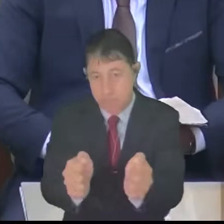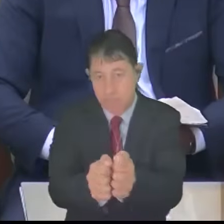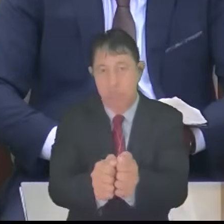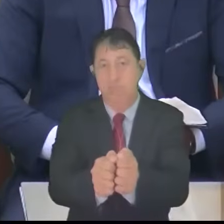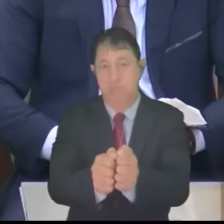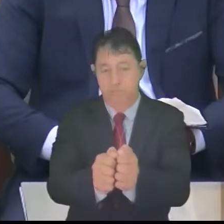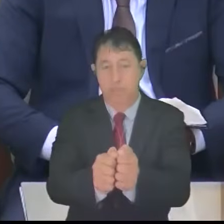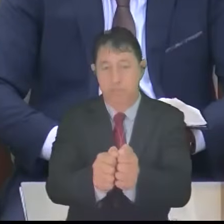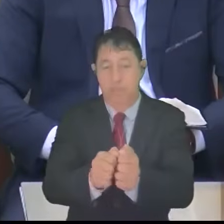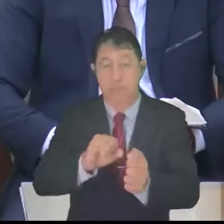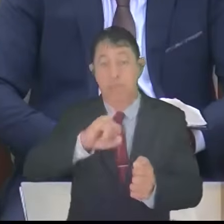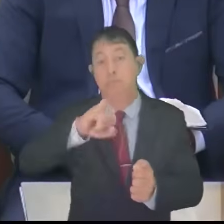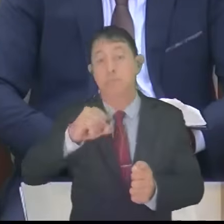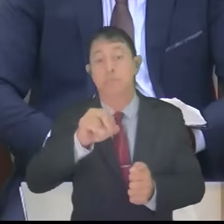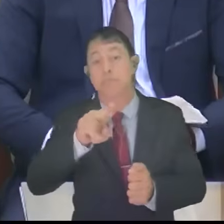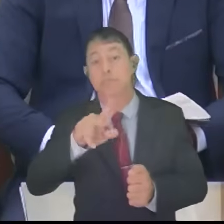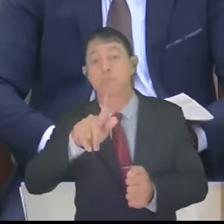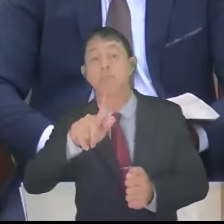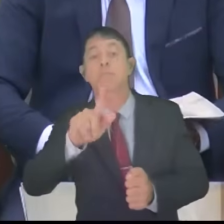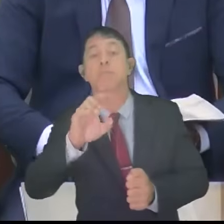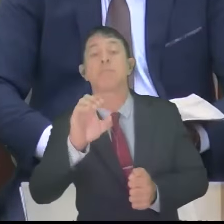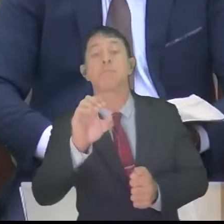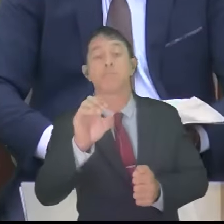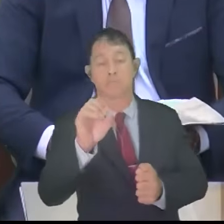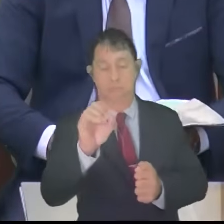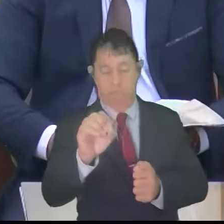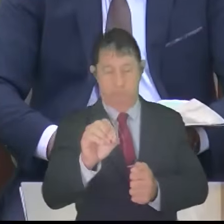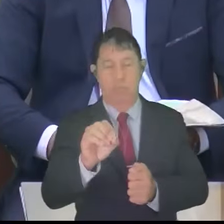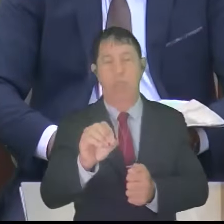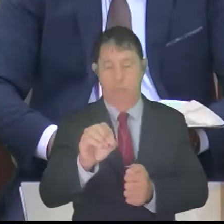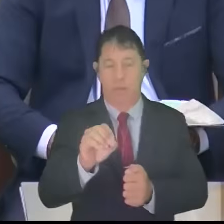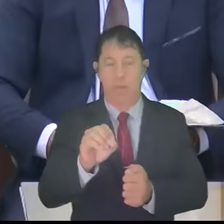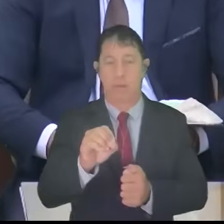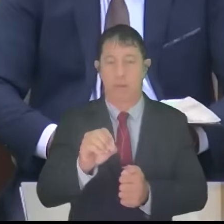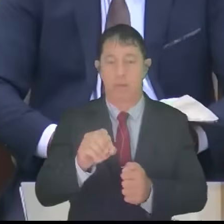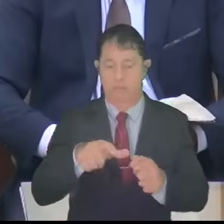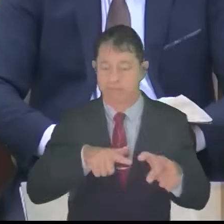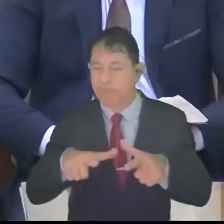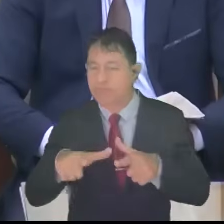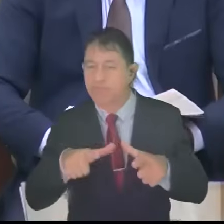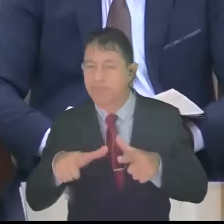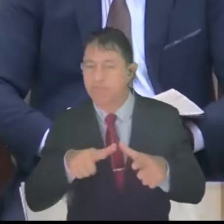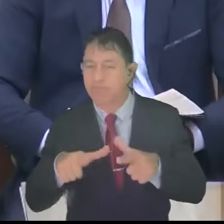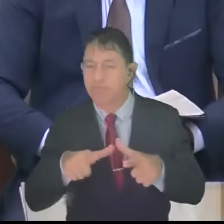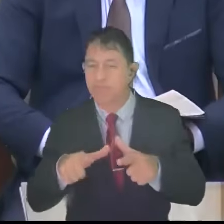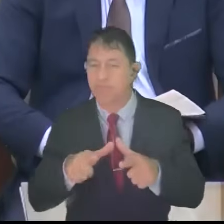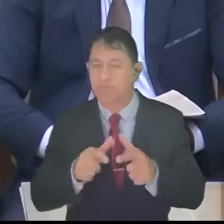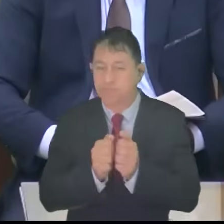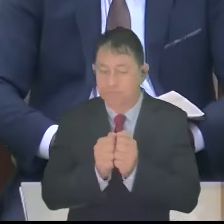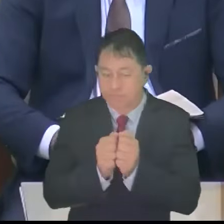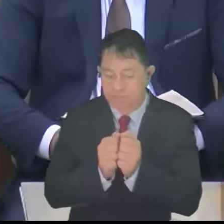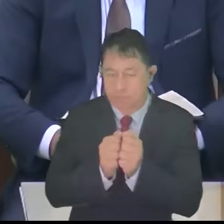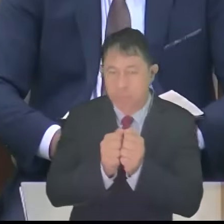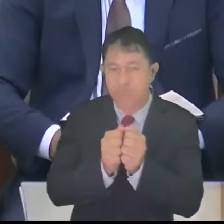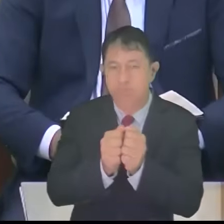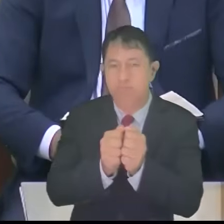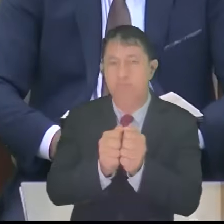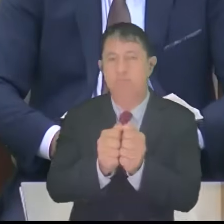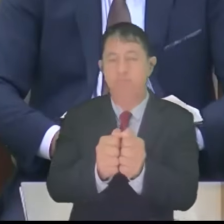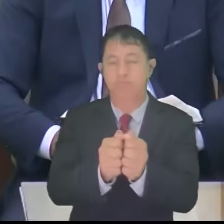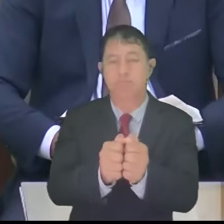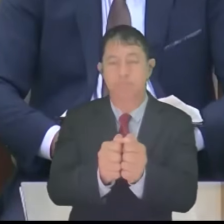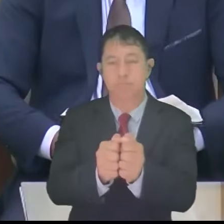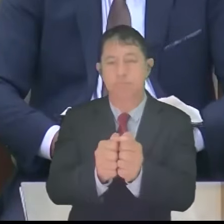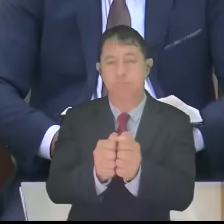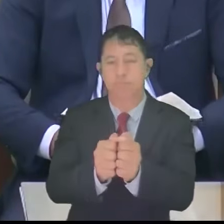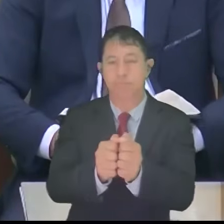meus prezados irmãos, quando bota os dois bois juntos, é interessante que sempre se coloca